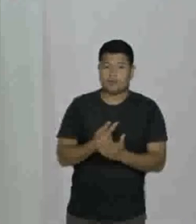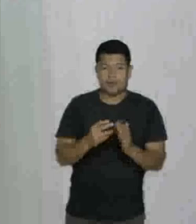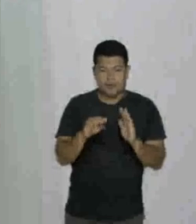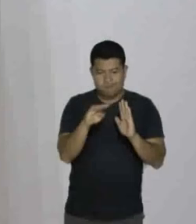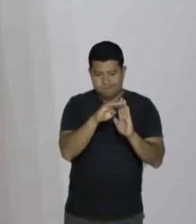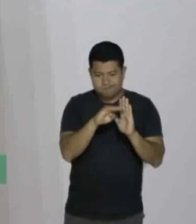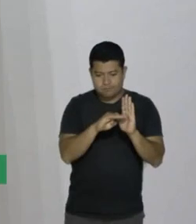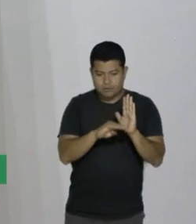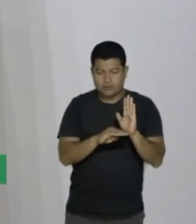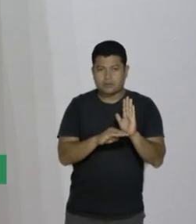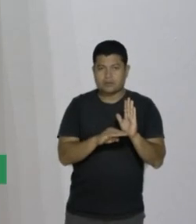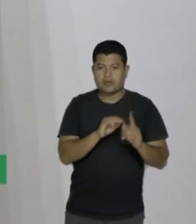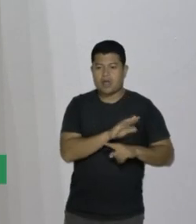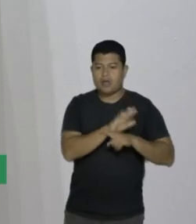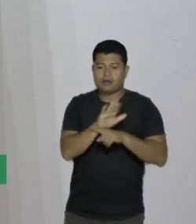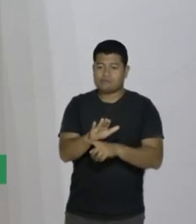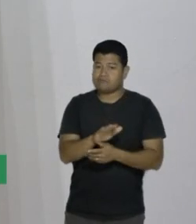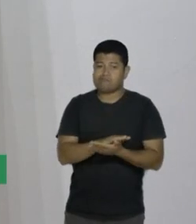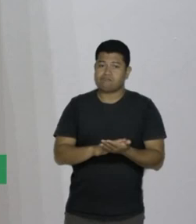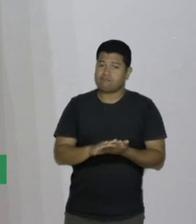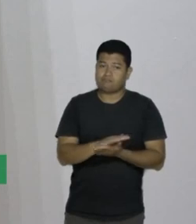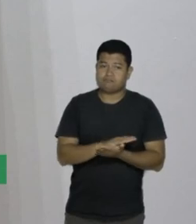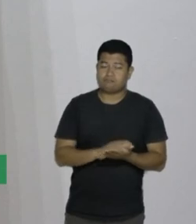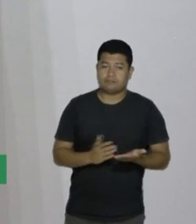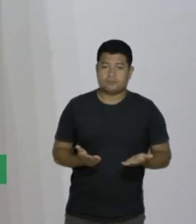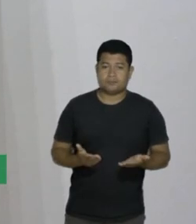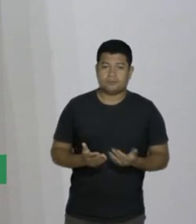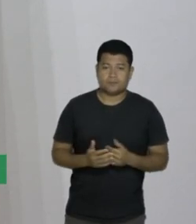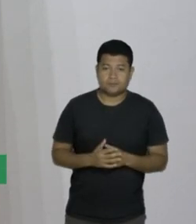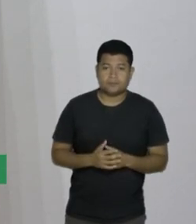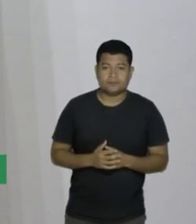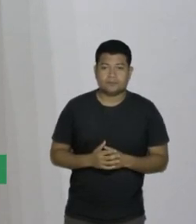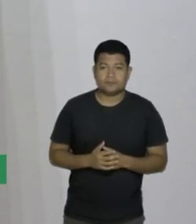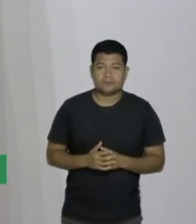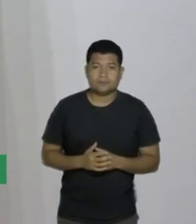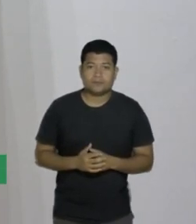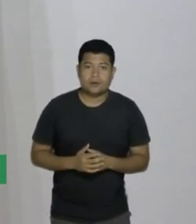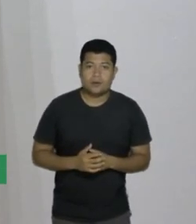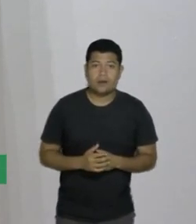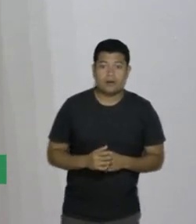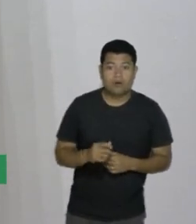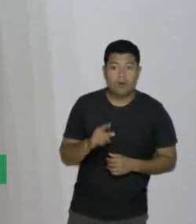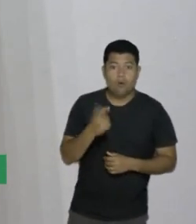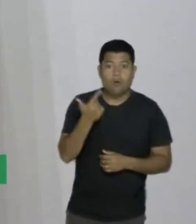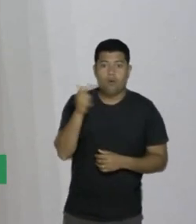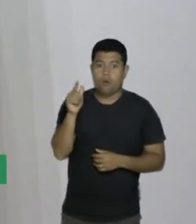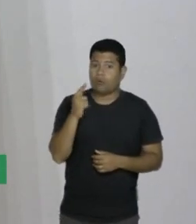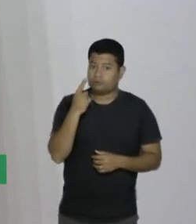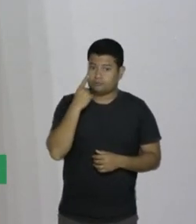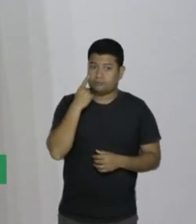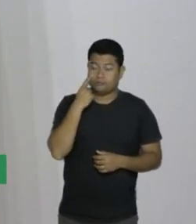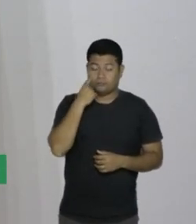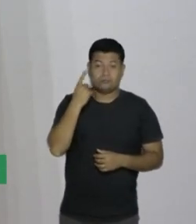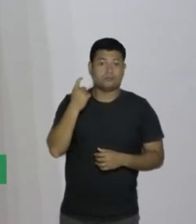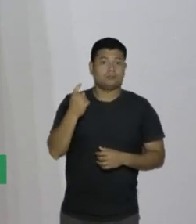surtindo o efeito É desejado e olha só que interessante em